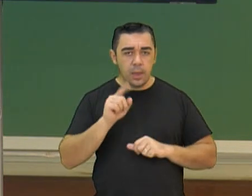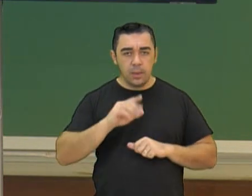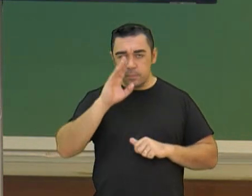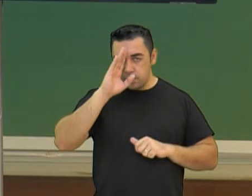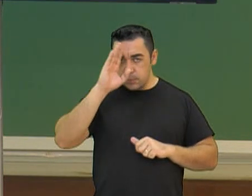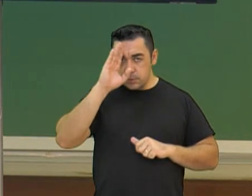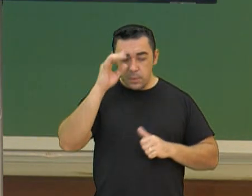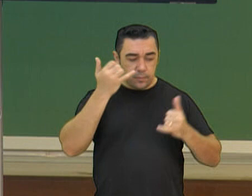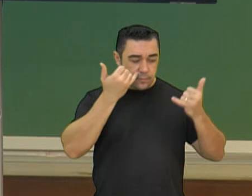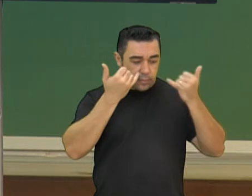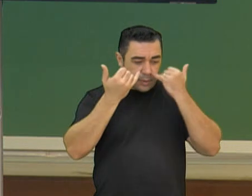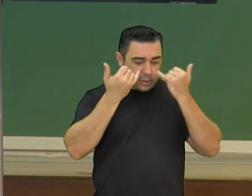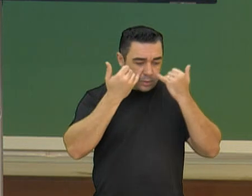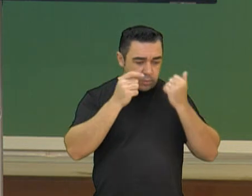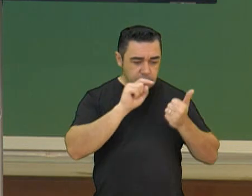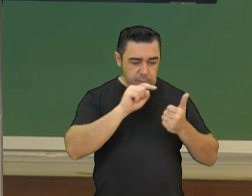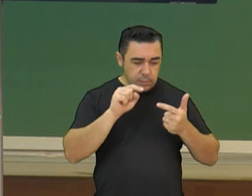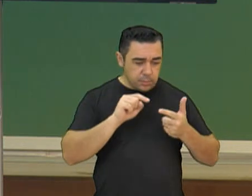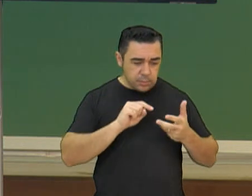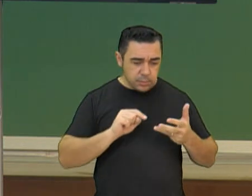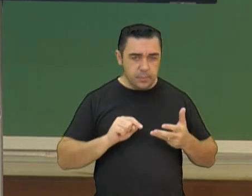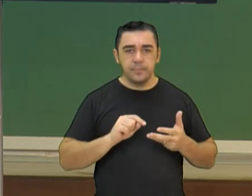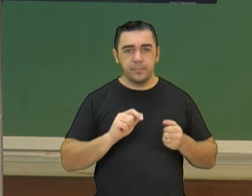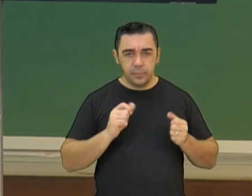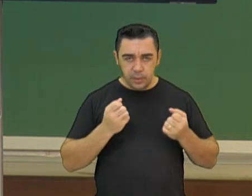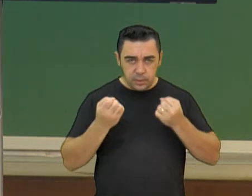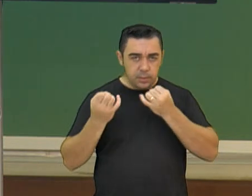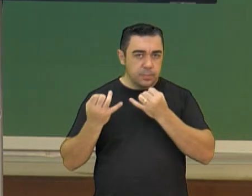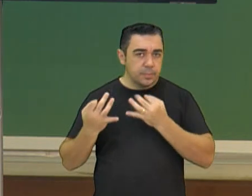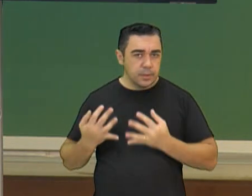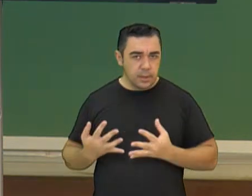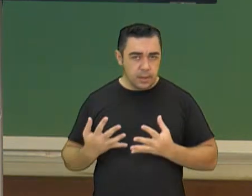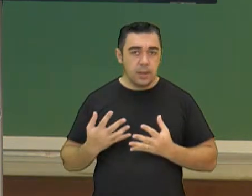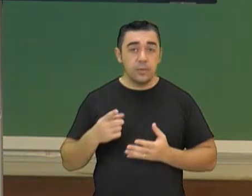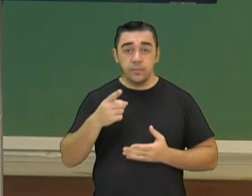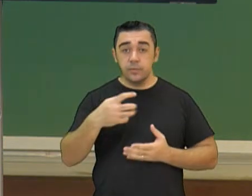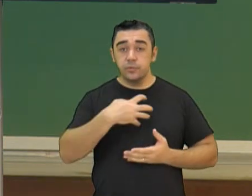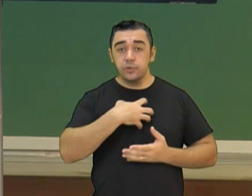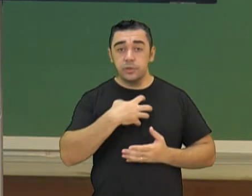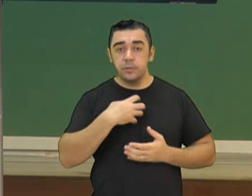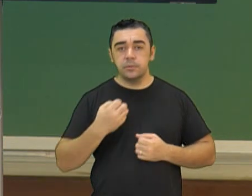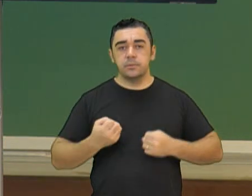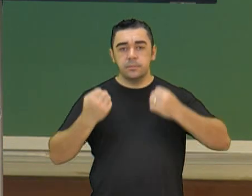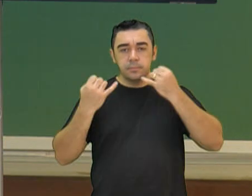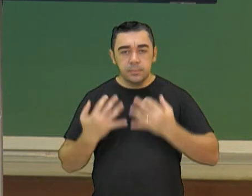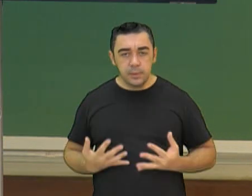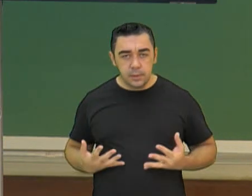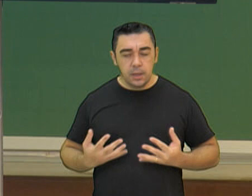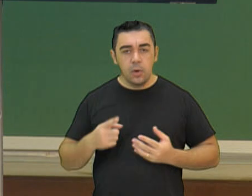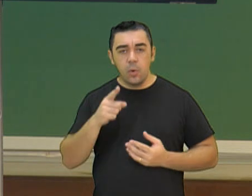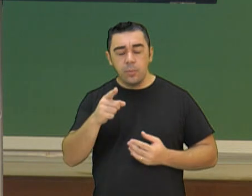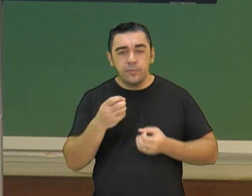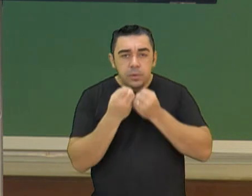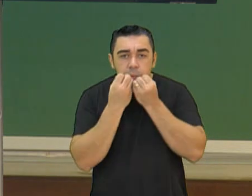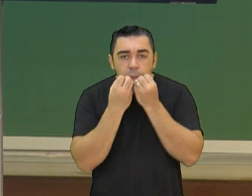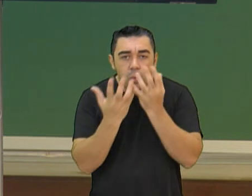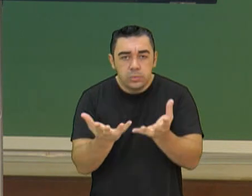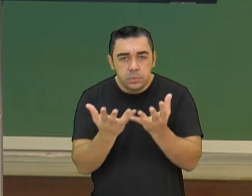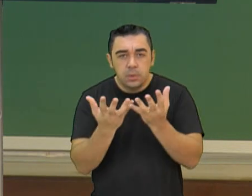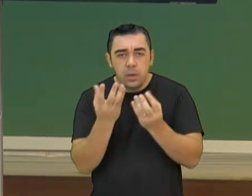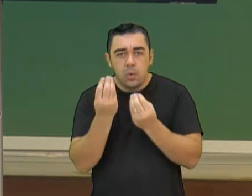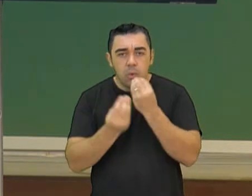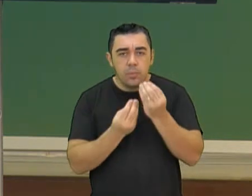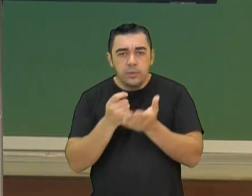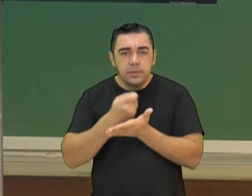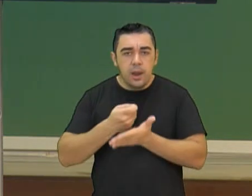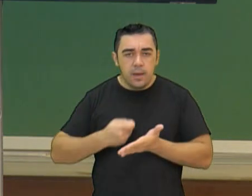principais informações que estão ali, trazer essas informações para o teu modo de falar, o teu modo de contar, né, o teu modo de